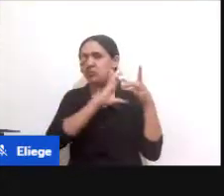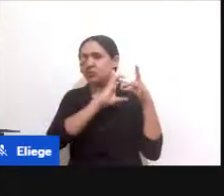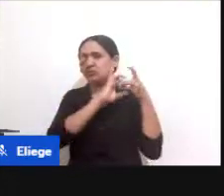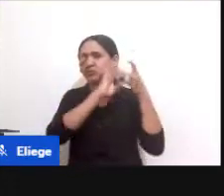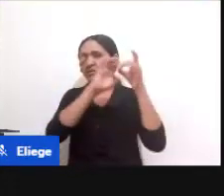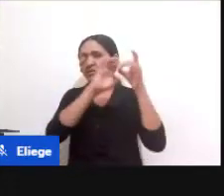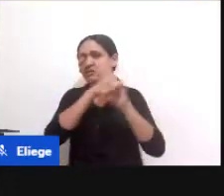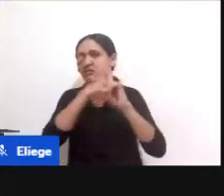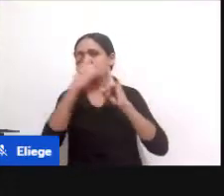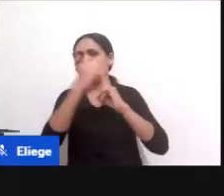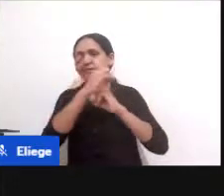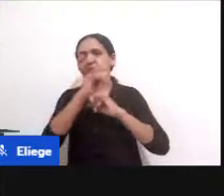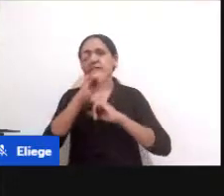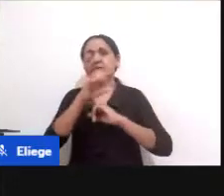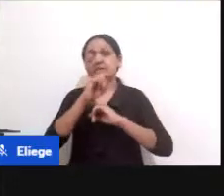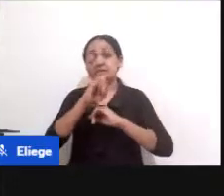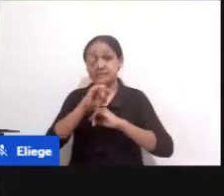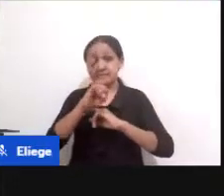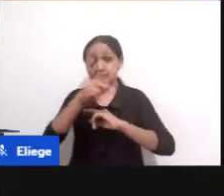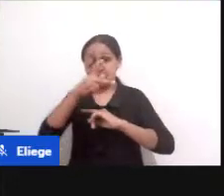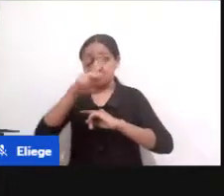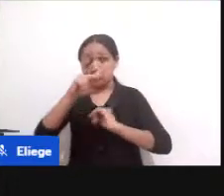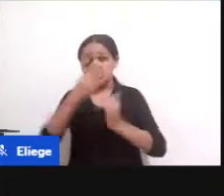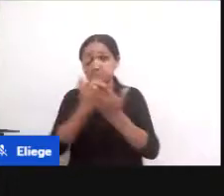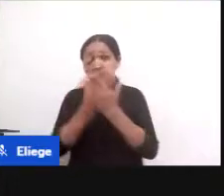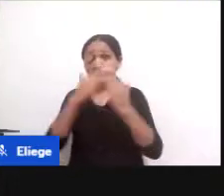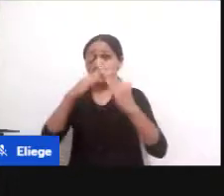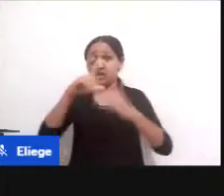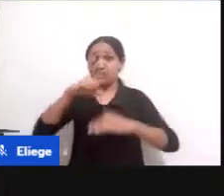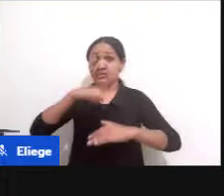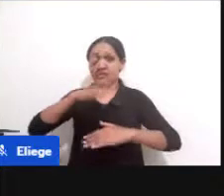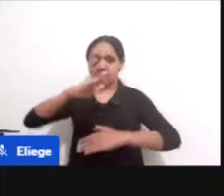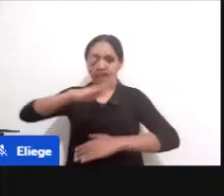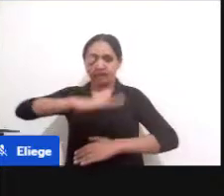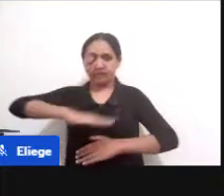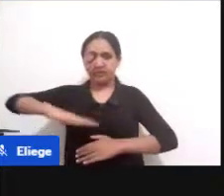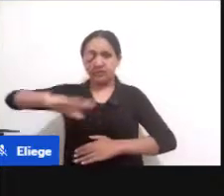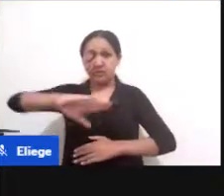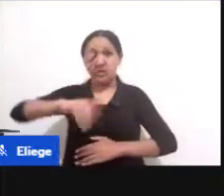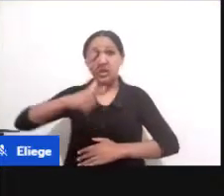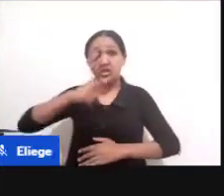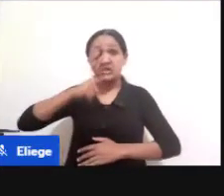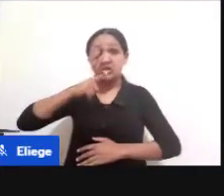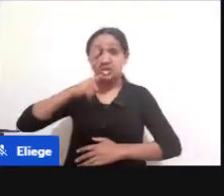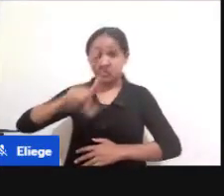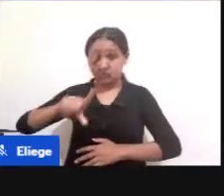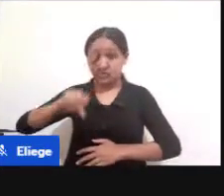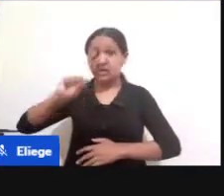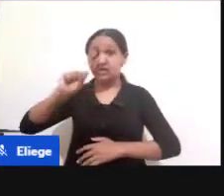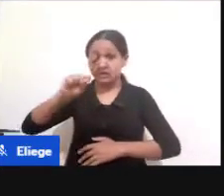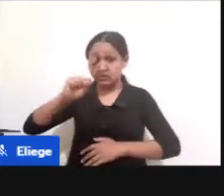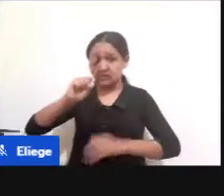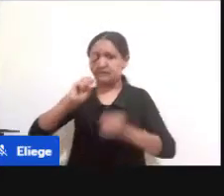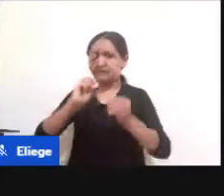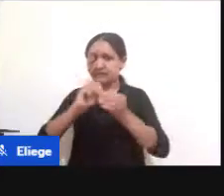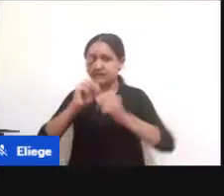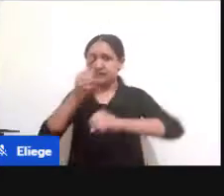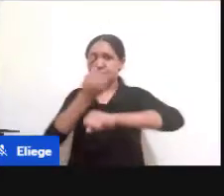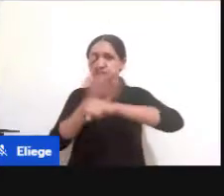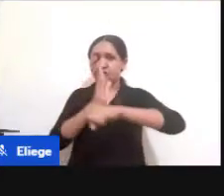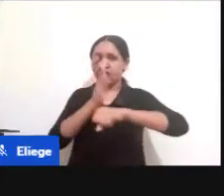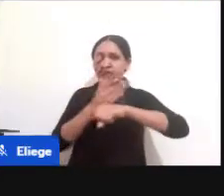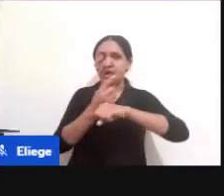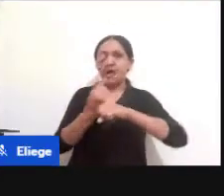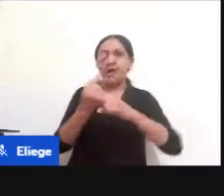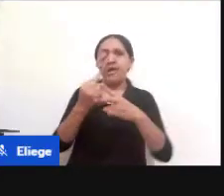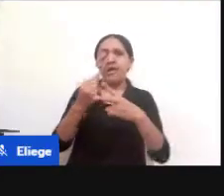escola você tem um ambiente que dá para você trabalhar atividade prática, que você é você e mais um professor, mas